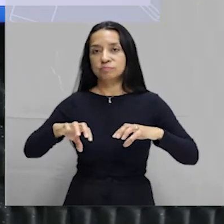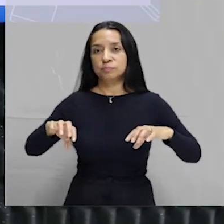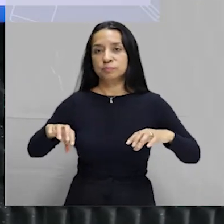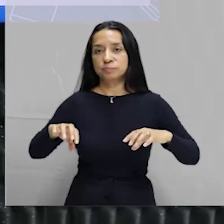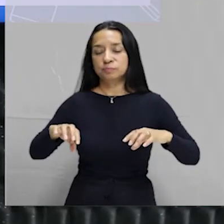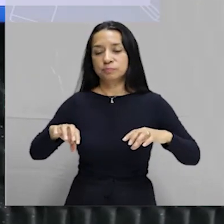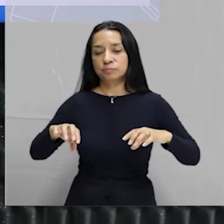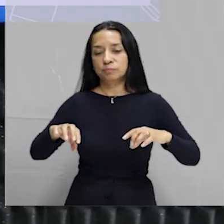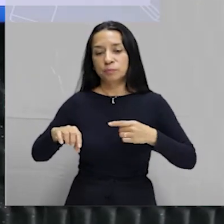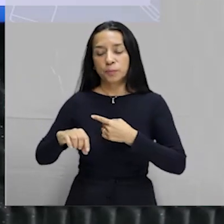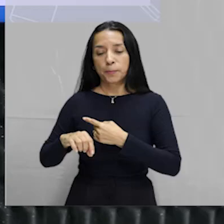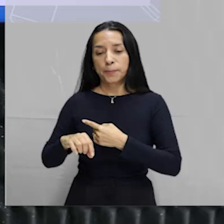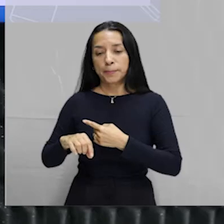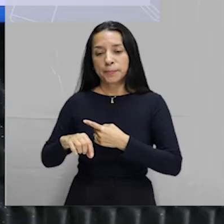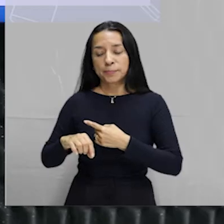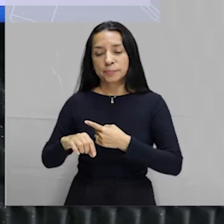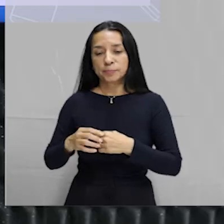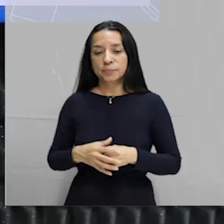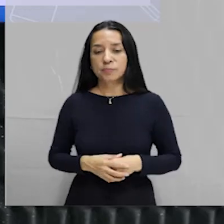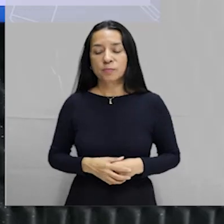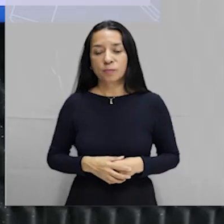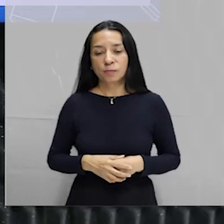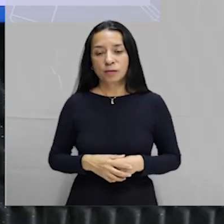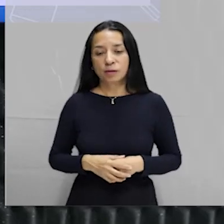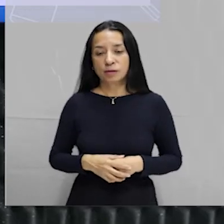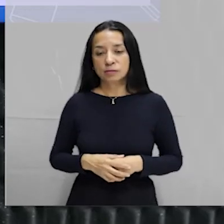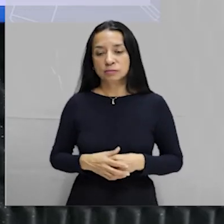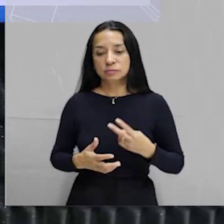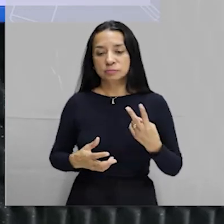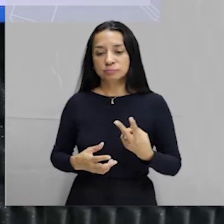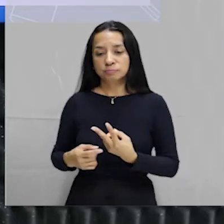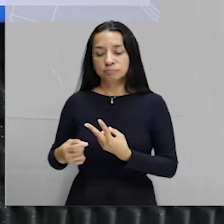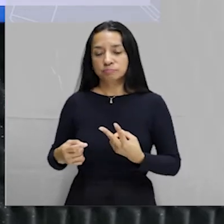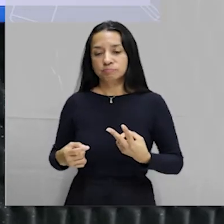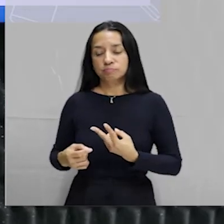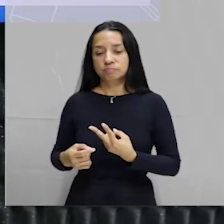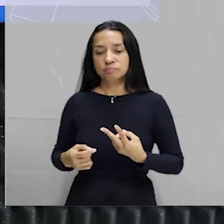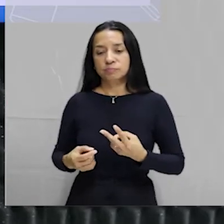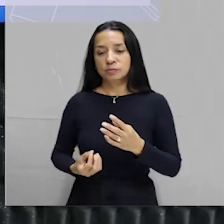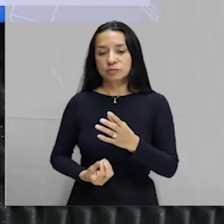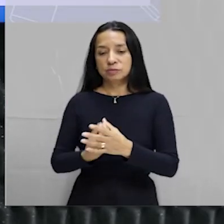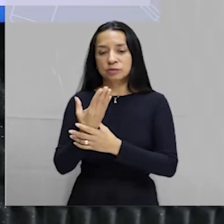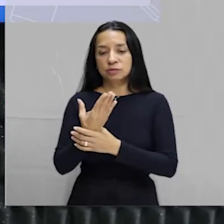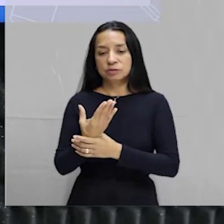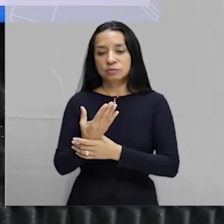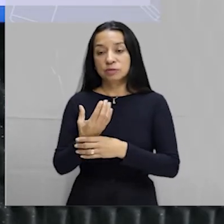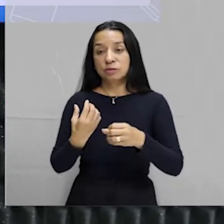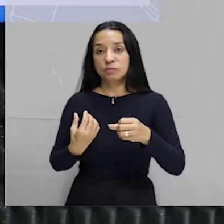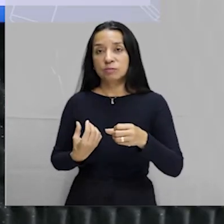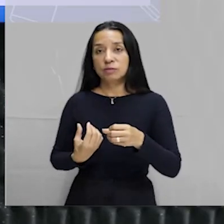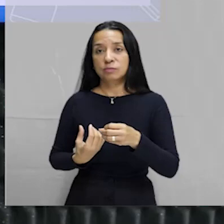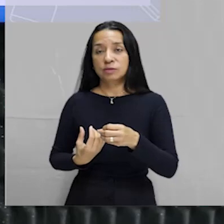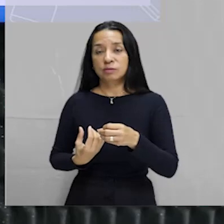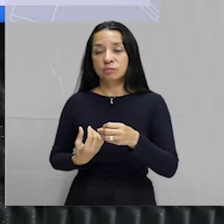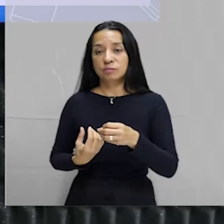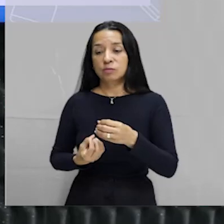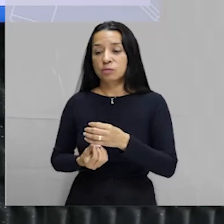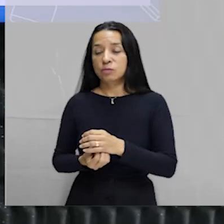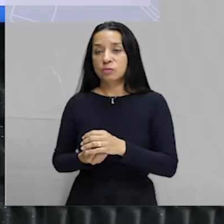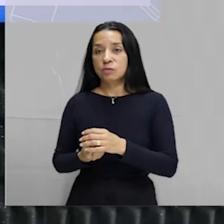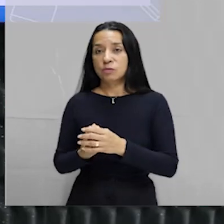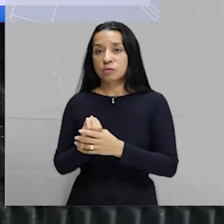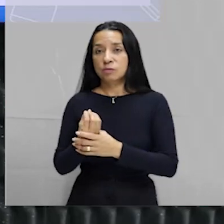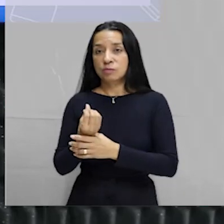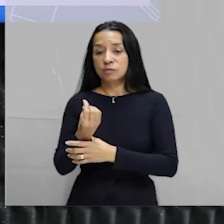esse embrioblasto, se dividindo em dois, cada um deles vai dar origem a um embrião diferente.